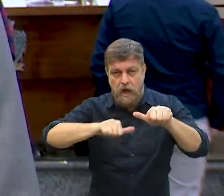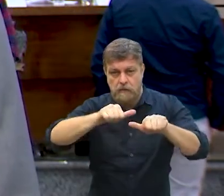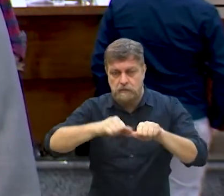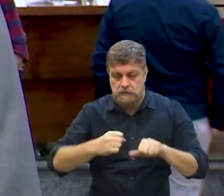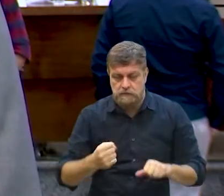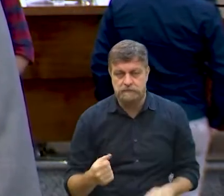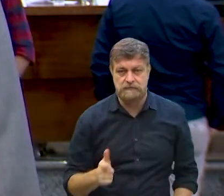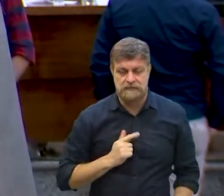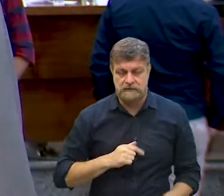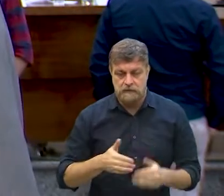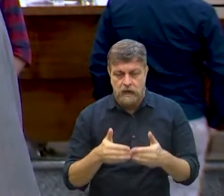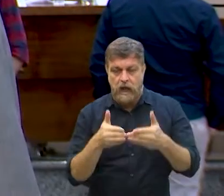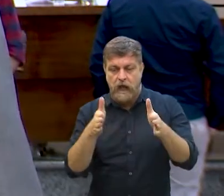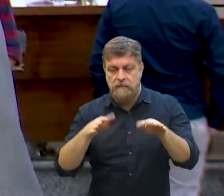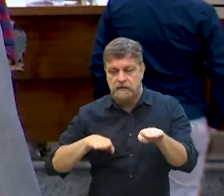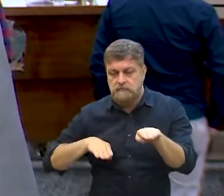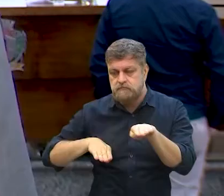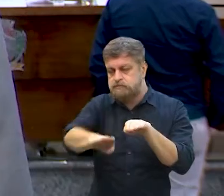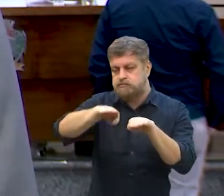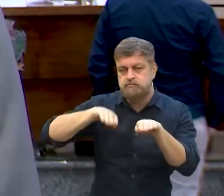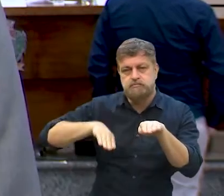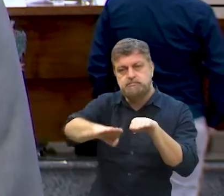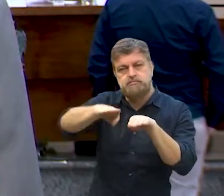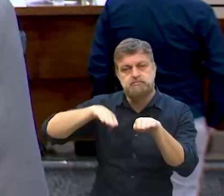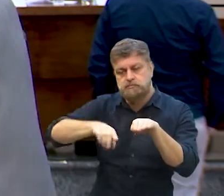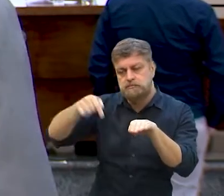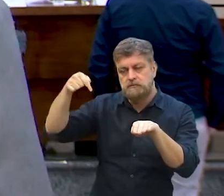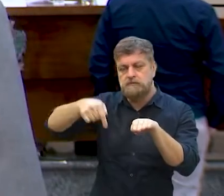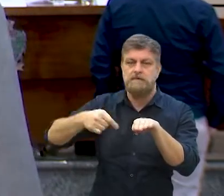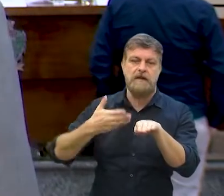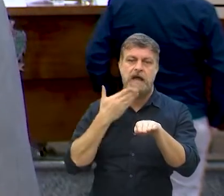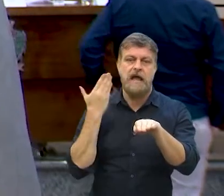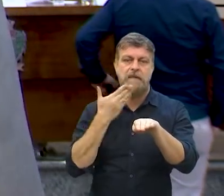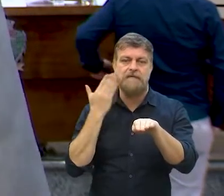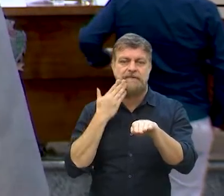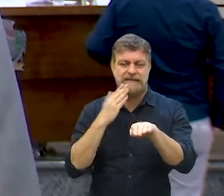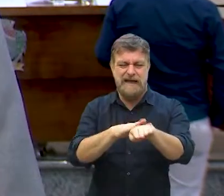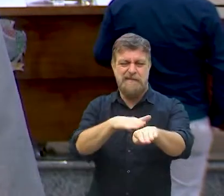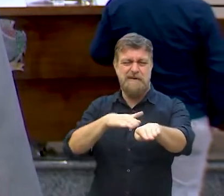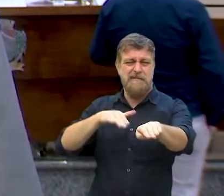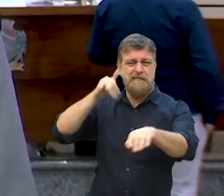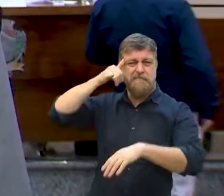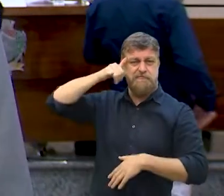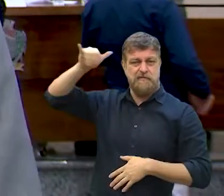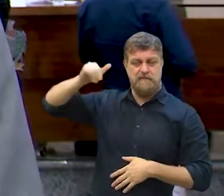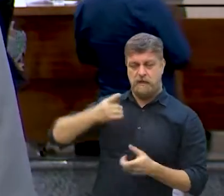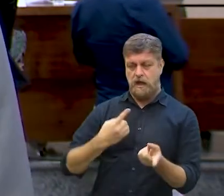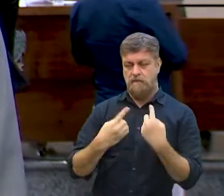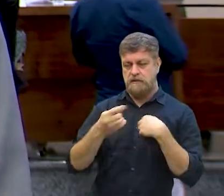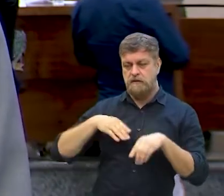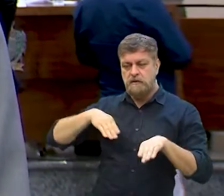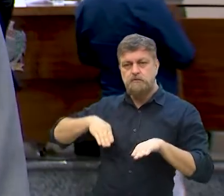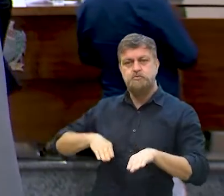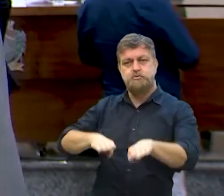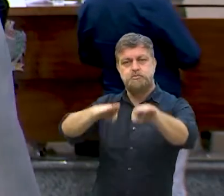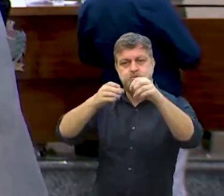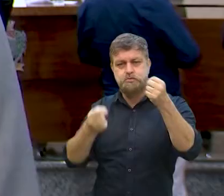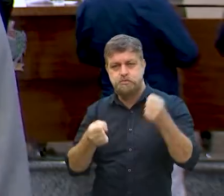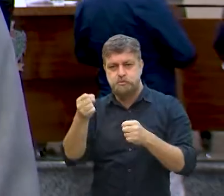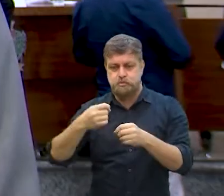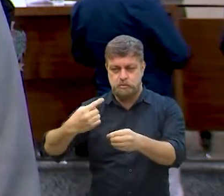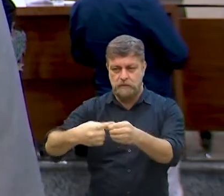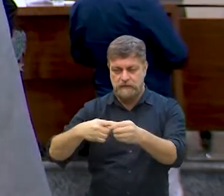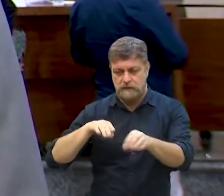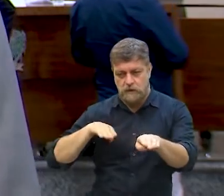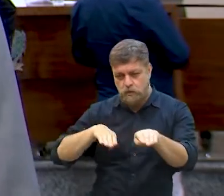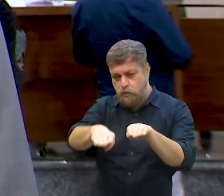essa rodovia, nós podemos abrir as tão sonhadas alças de acesso para tirar o fluxo dessas rodovias e ter o